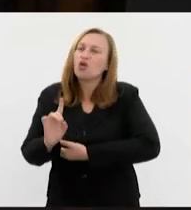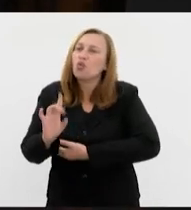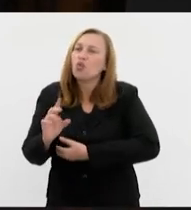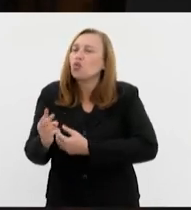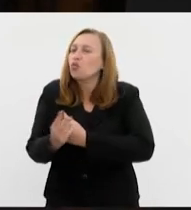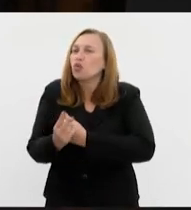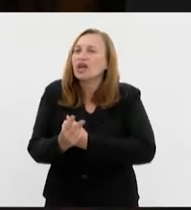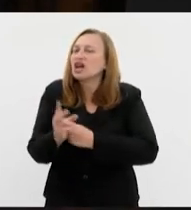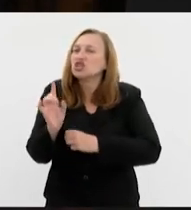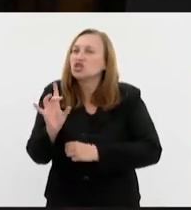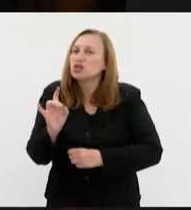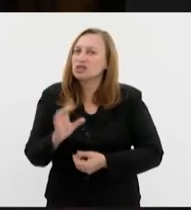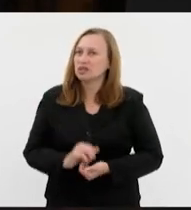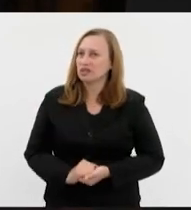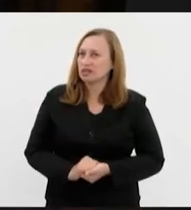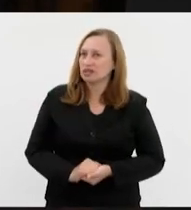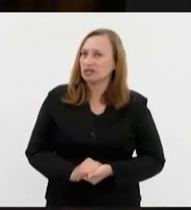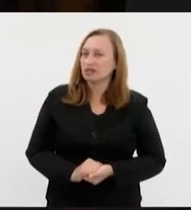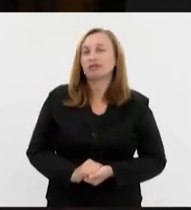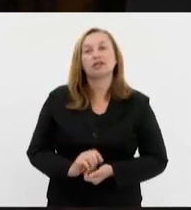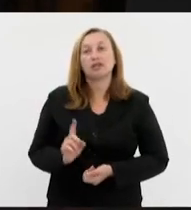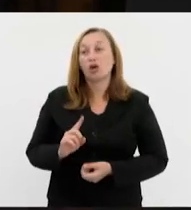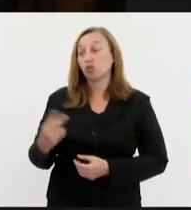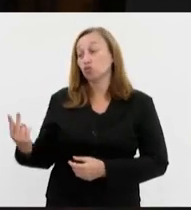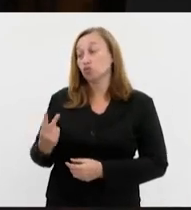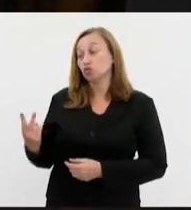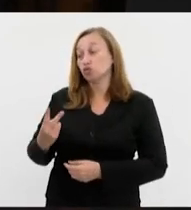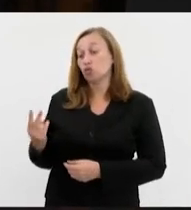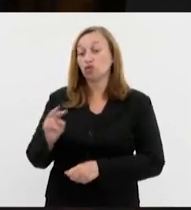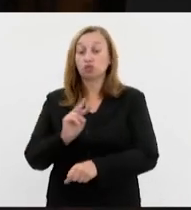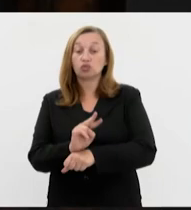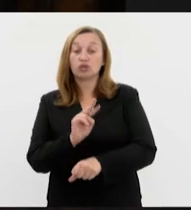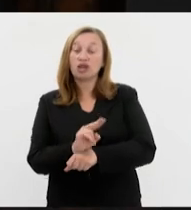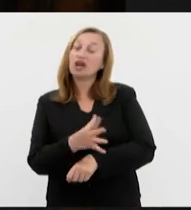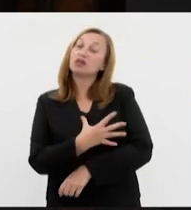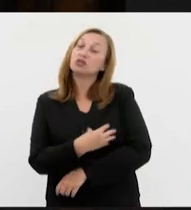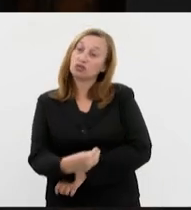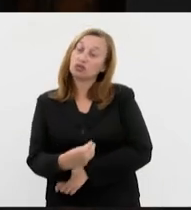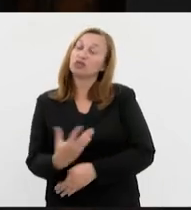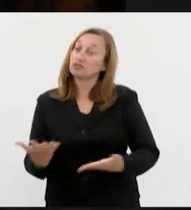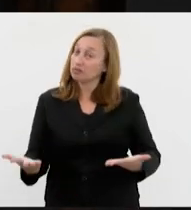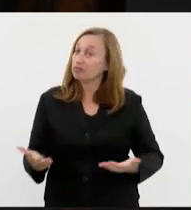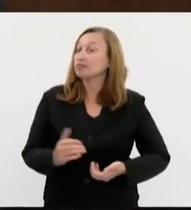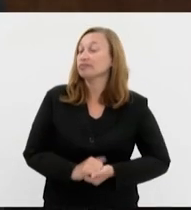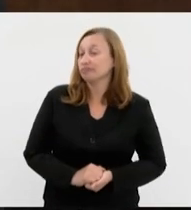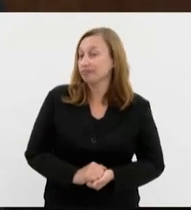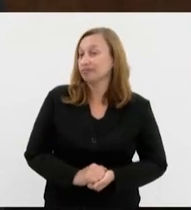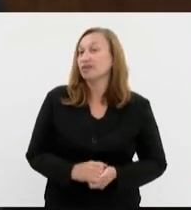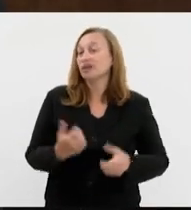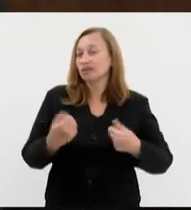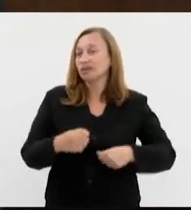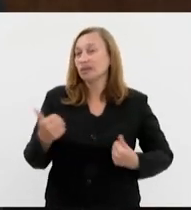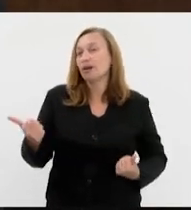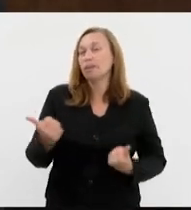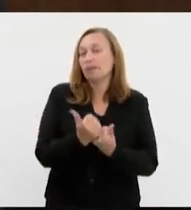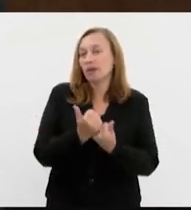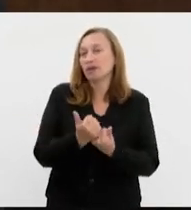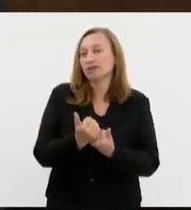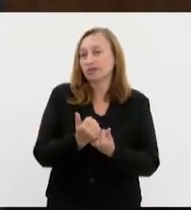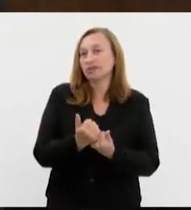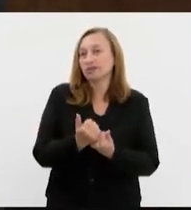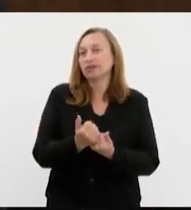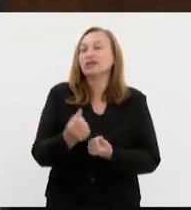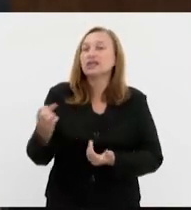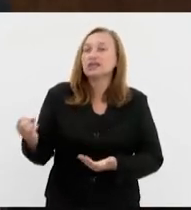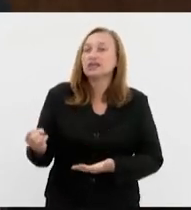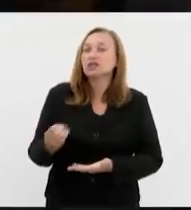consegue deixar sua companheira, ou vice-versa, os seus companheiros entre si, que precisa dar um amparo a esse